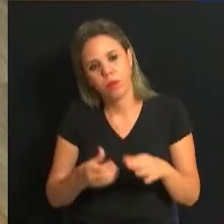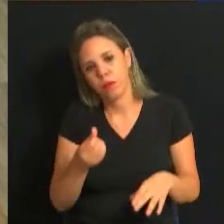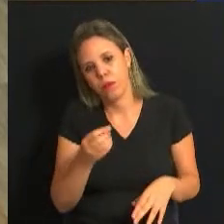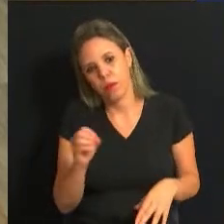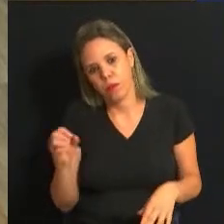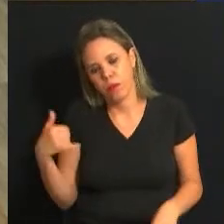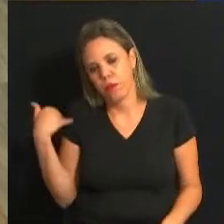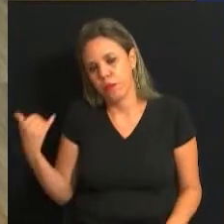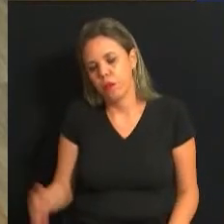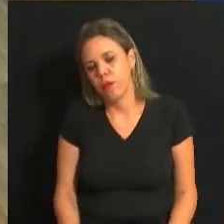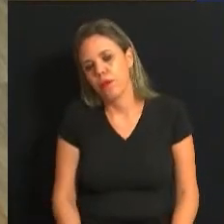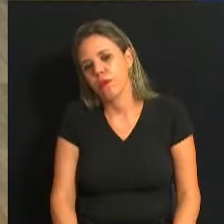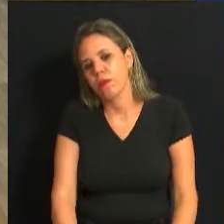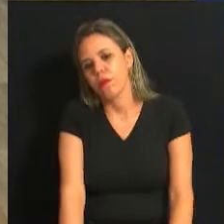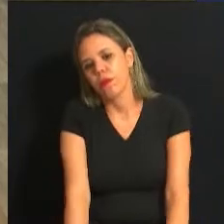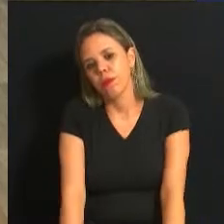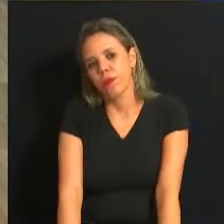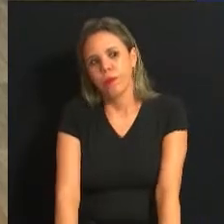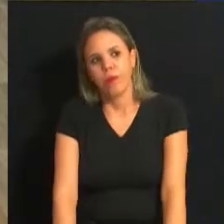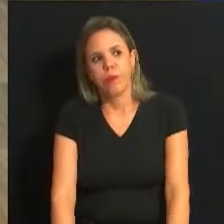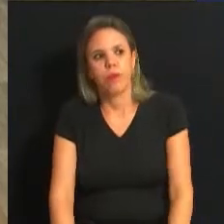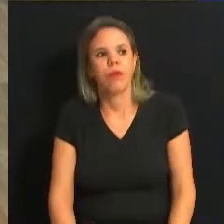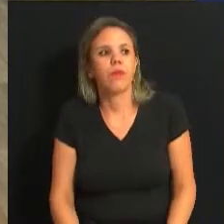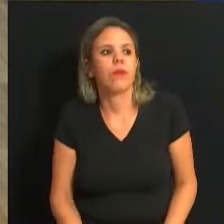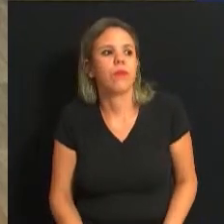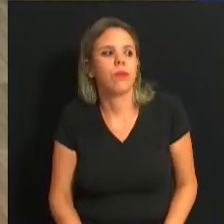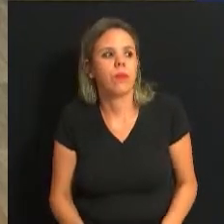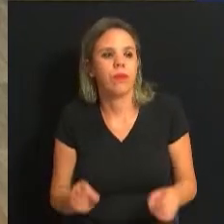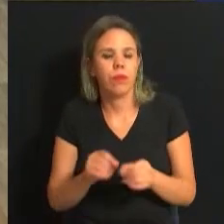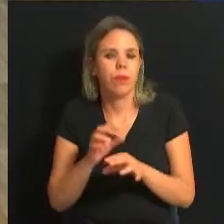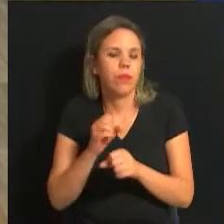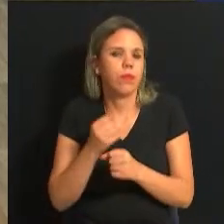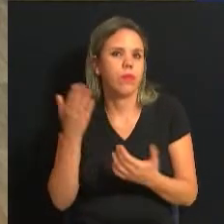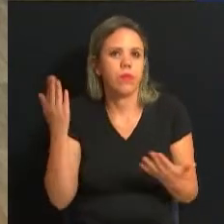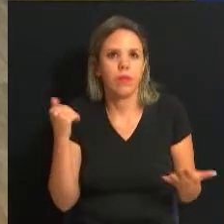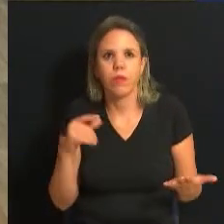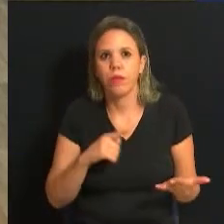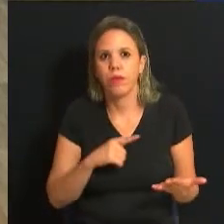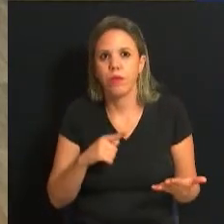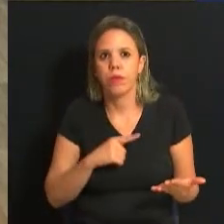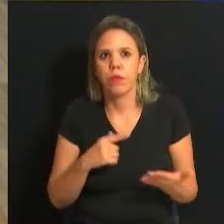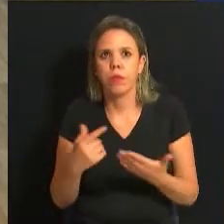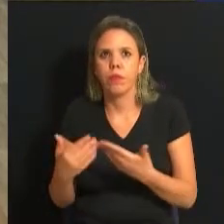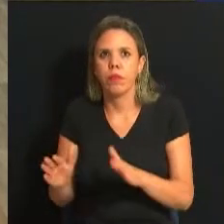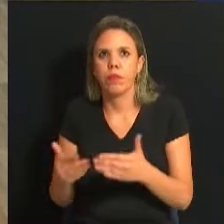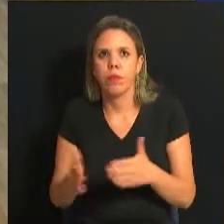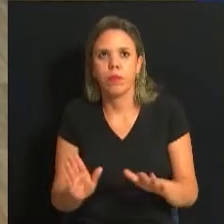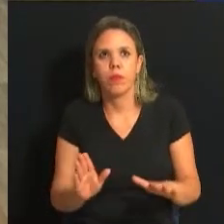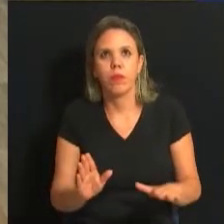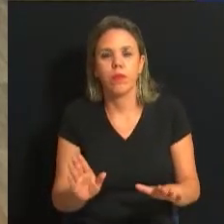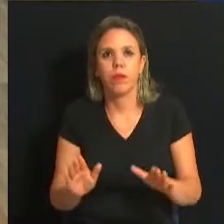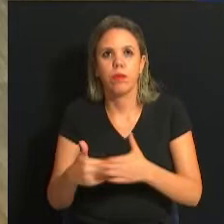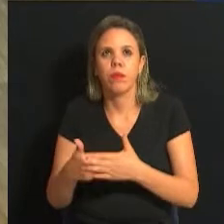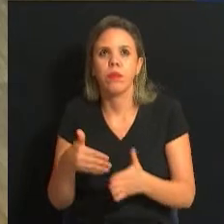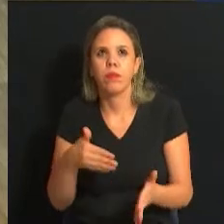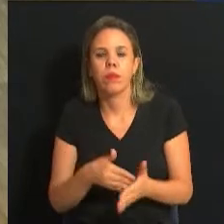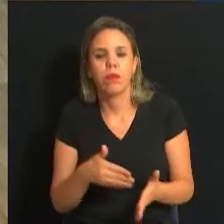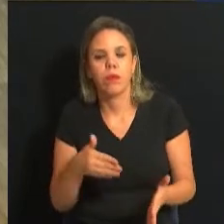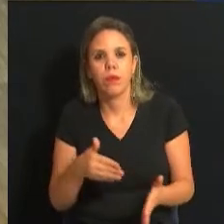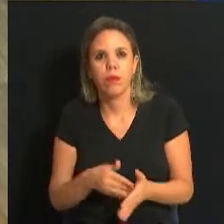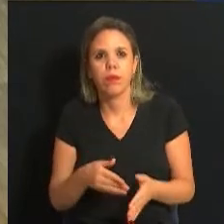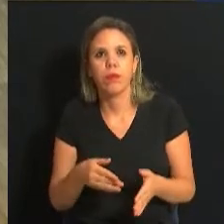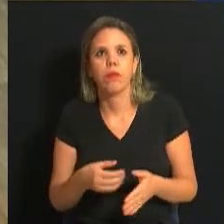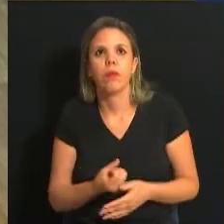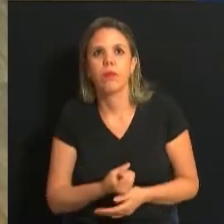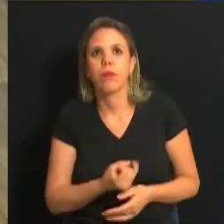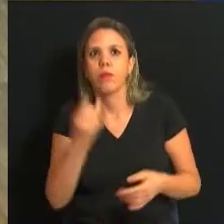anos. Minabrel, aquele outro panorama que a gente faz aqui para saber se tem flexibilização, se vai restringir, é a ocupação da